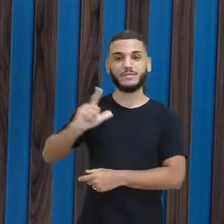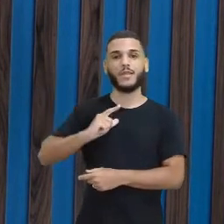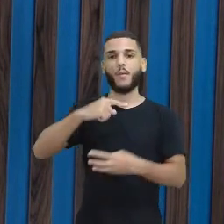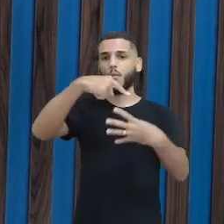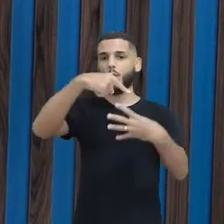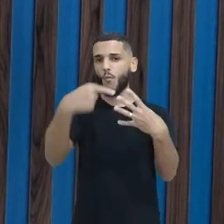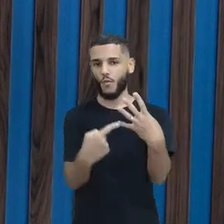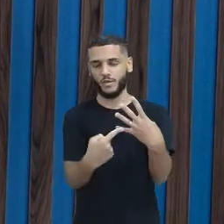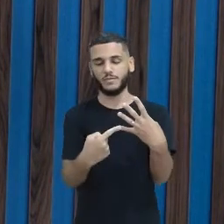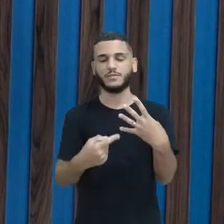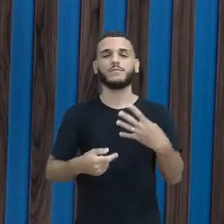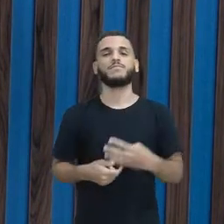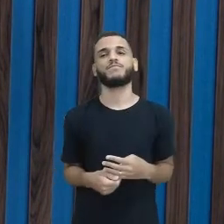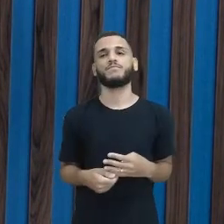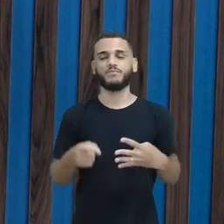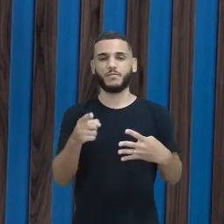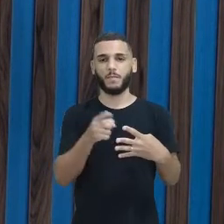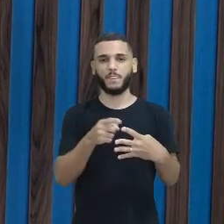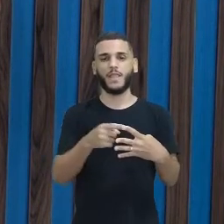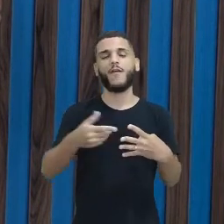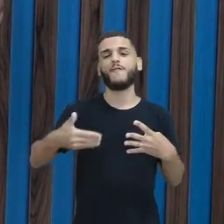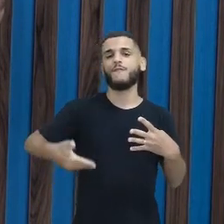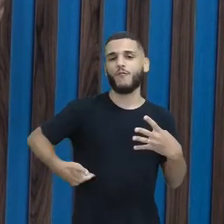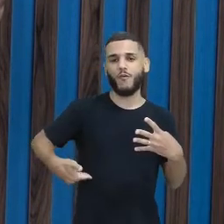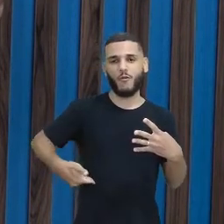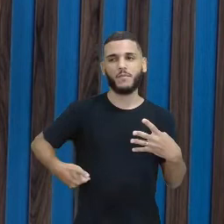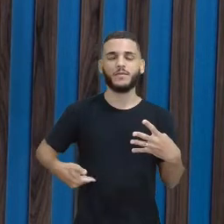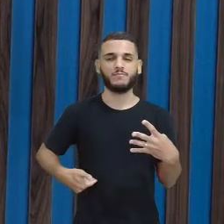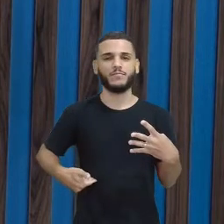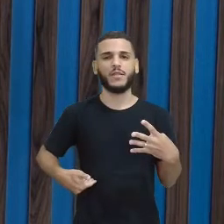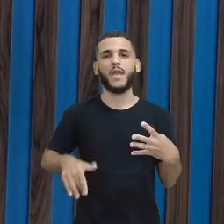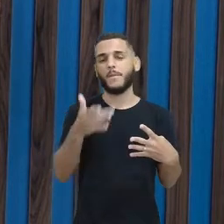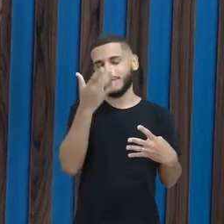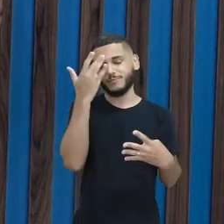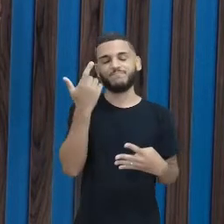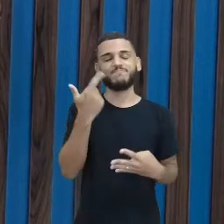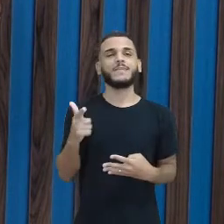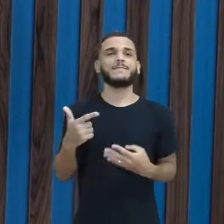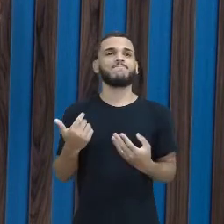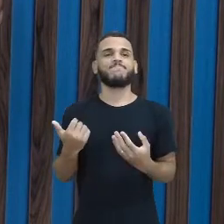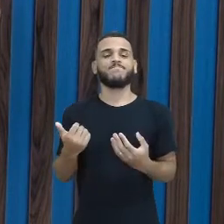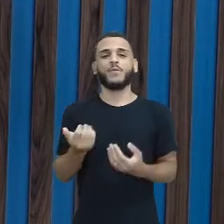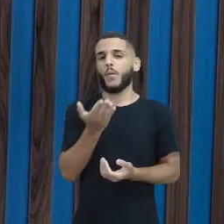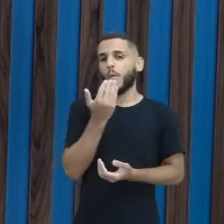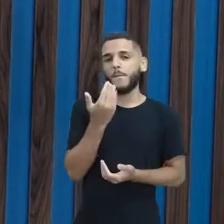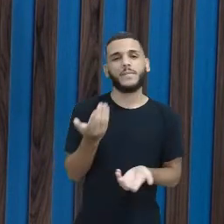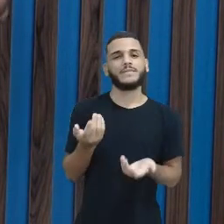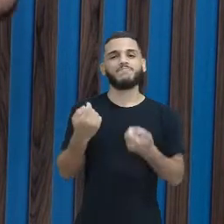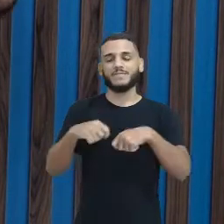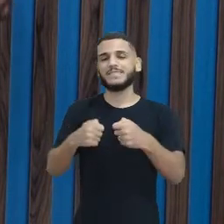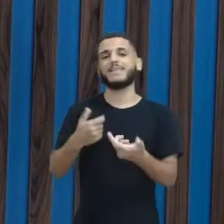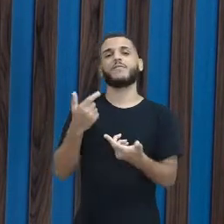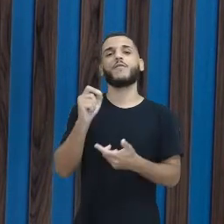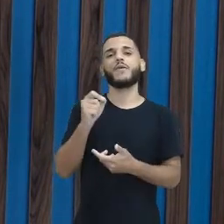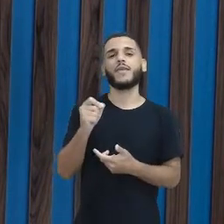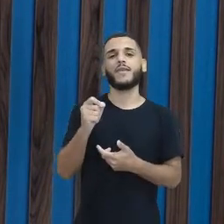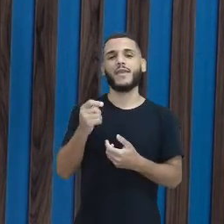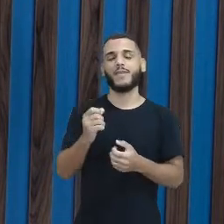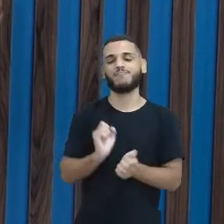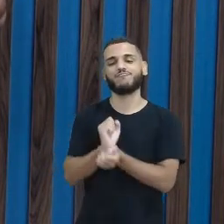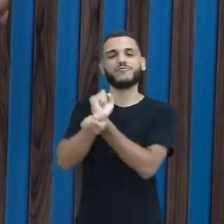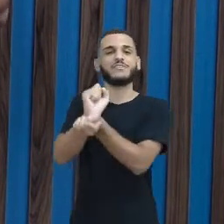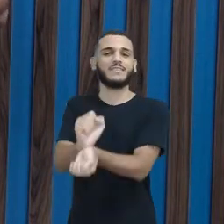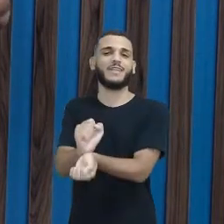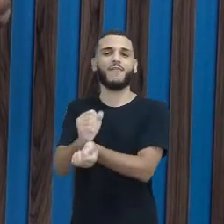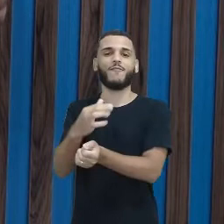A escravização por uma questão de fome, o camarada não tinha como se sustentar, então para não morrer de fome se entregava como